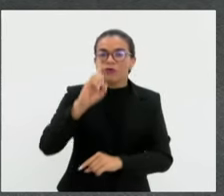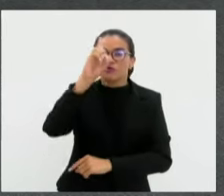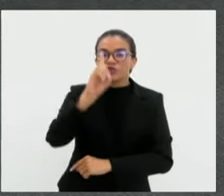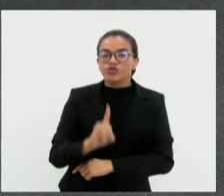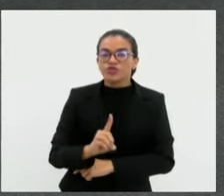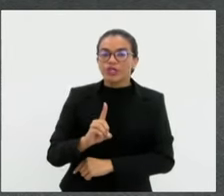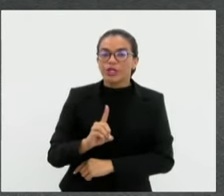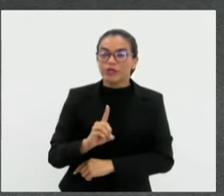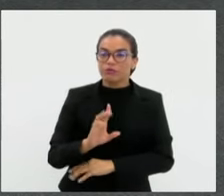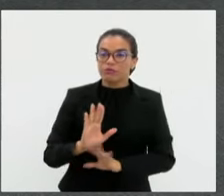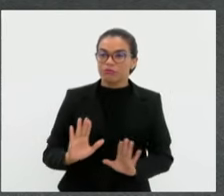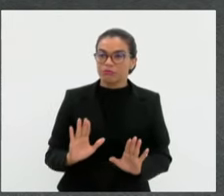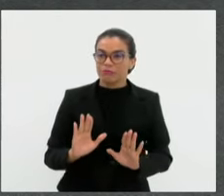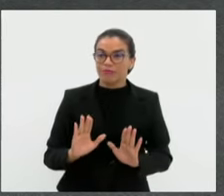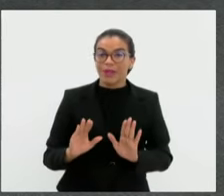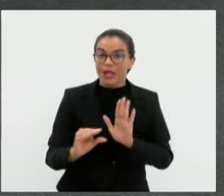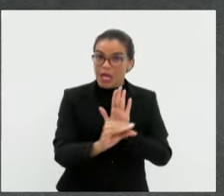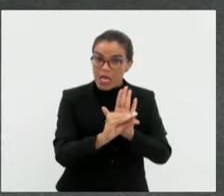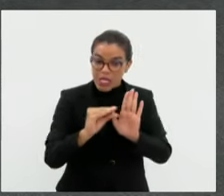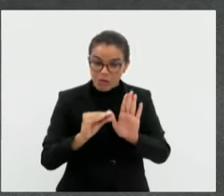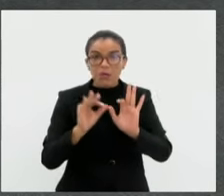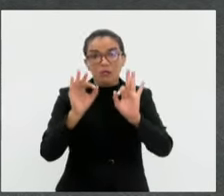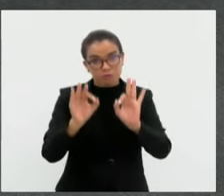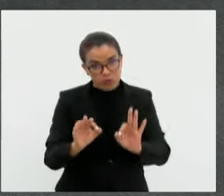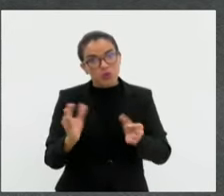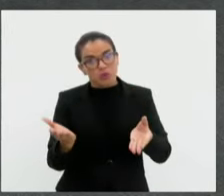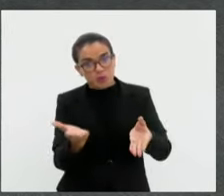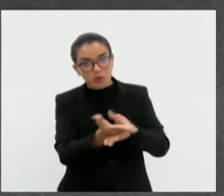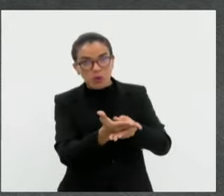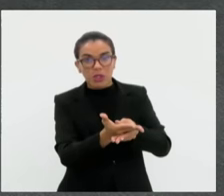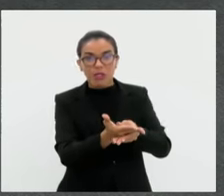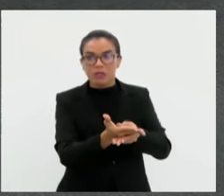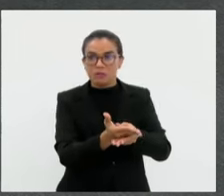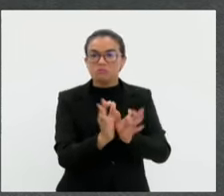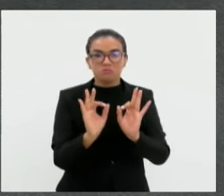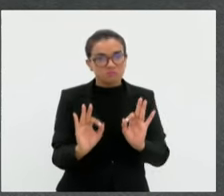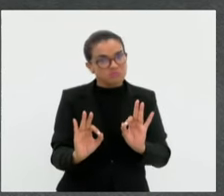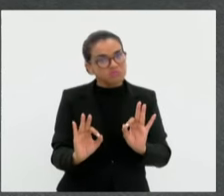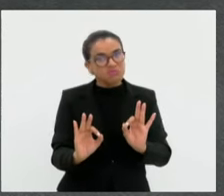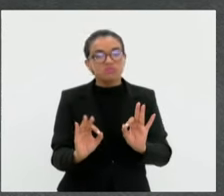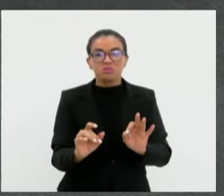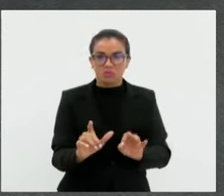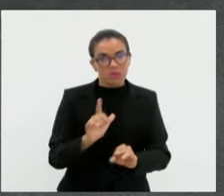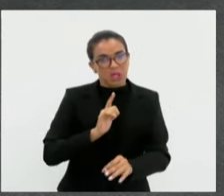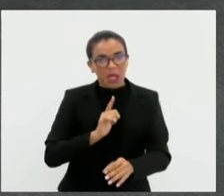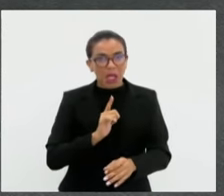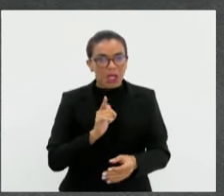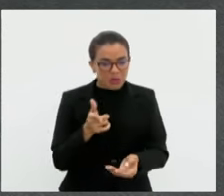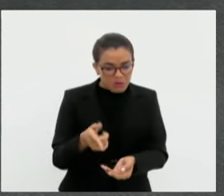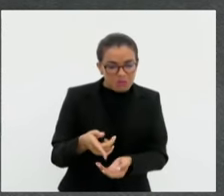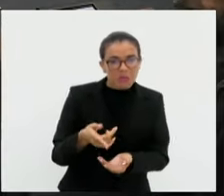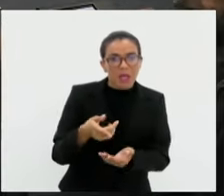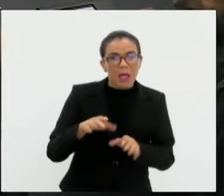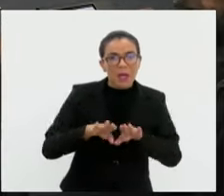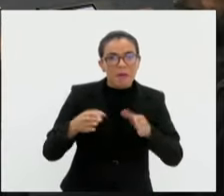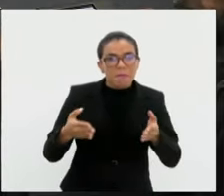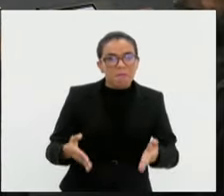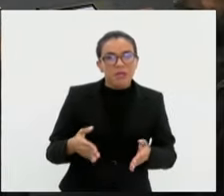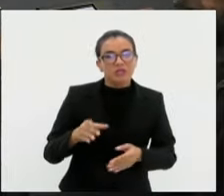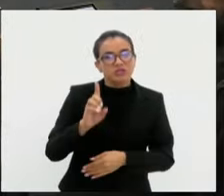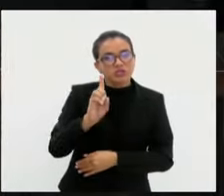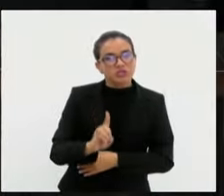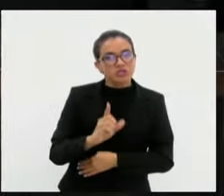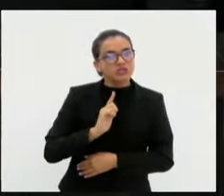de qualquer parlamentar. A emenda está devidamente protocolada, Mink. Está constando aqui, inclusive, na mesa. Diretora, consta que a emenda,